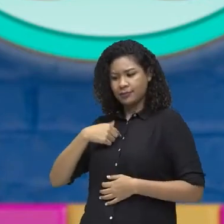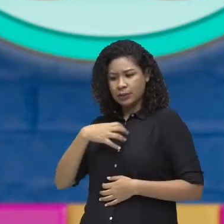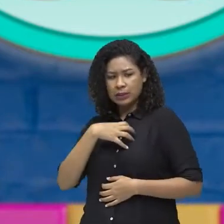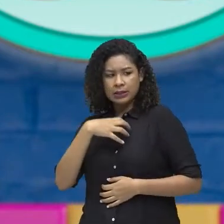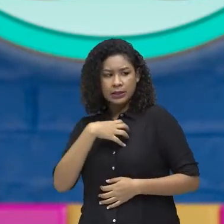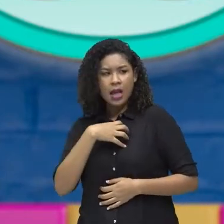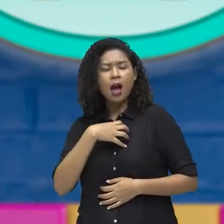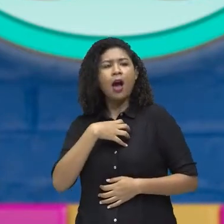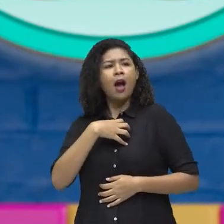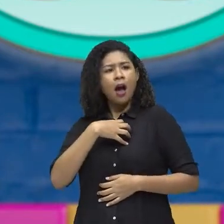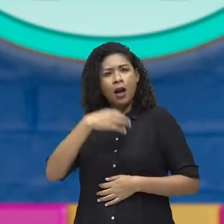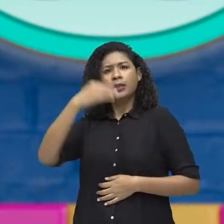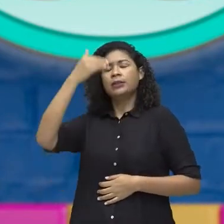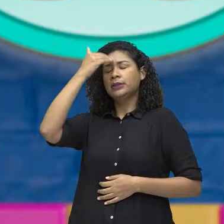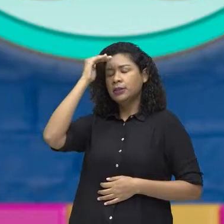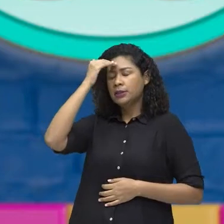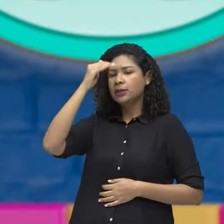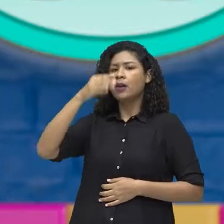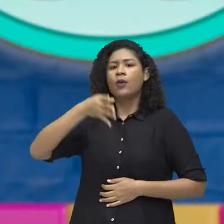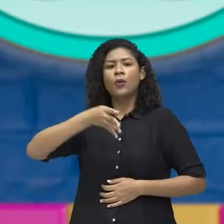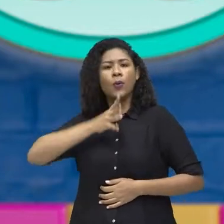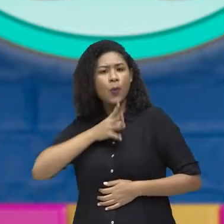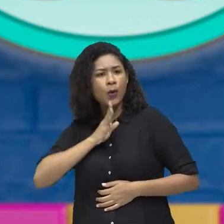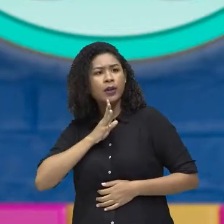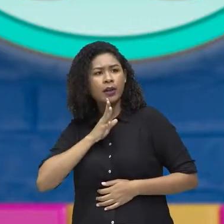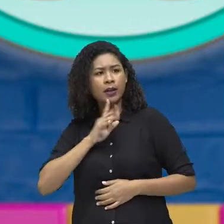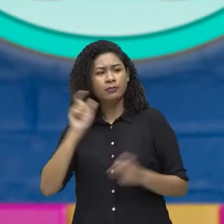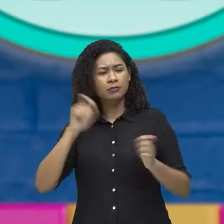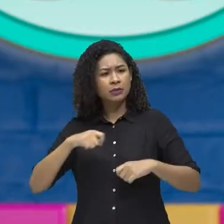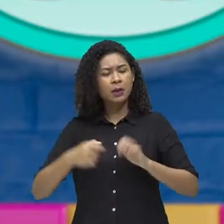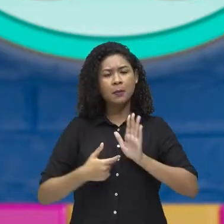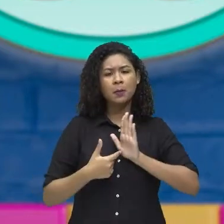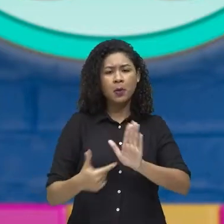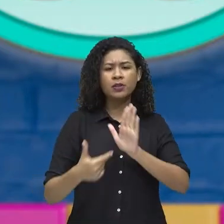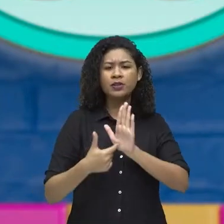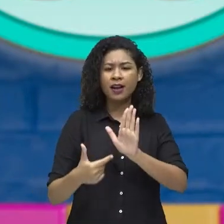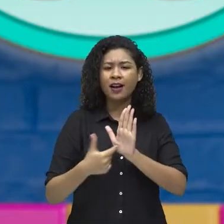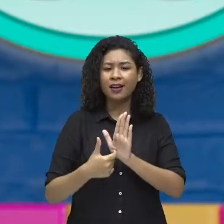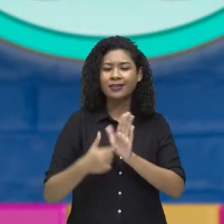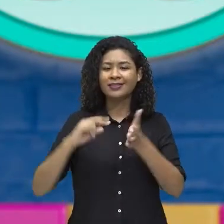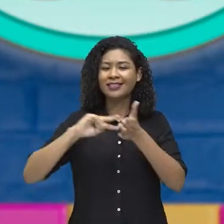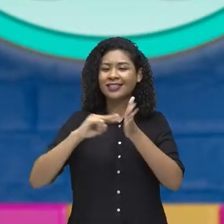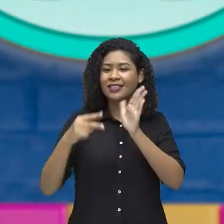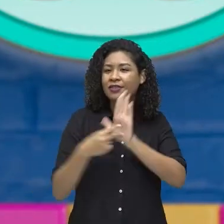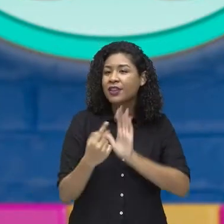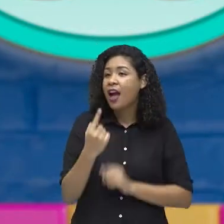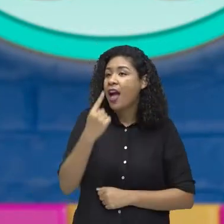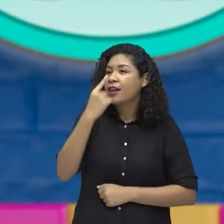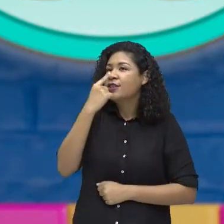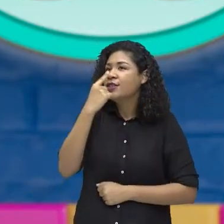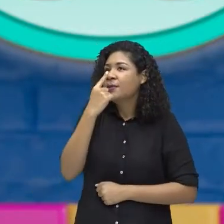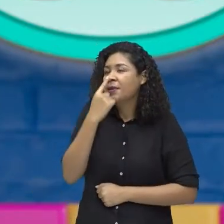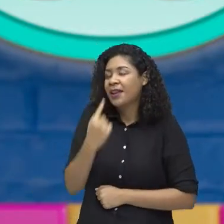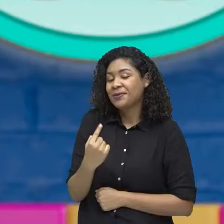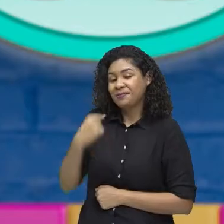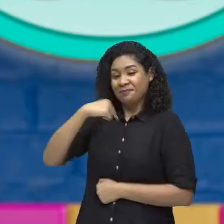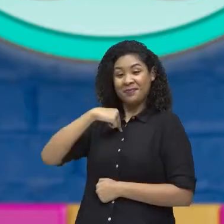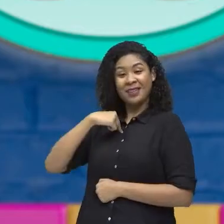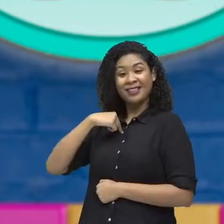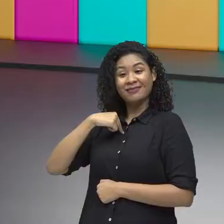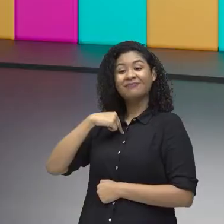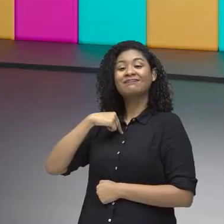consigo trazê-los para fora numa linguagem de expressão, eu também me aproximo de mim e consigo me conhecer um pouco mais nesse